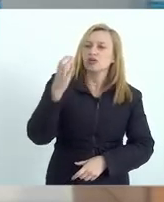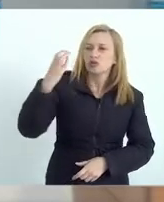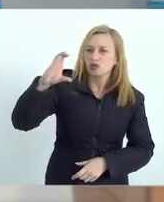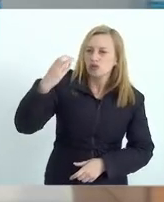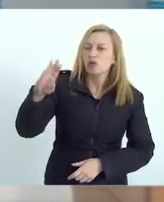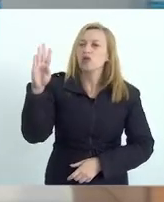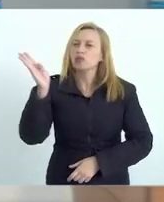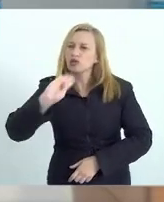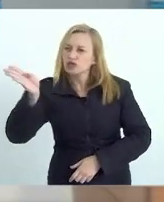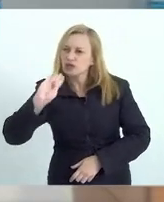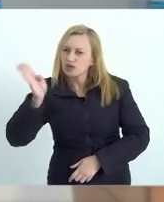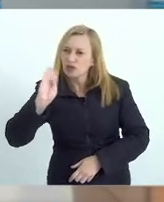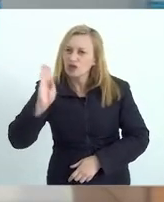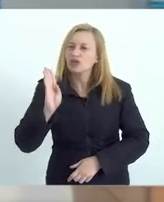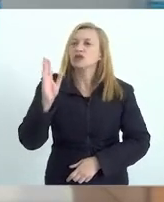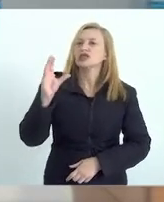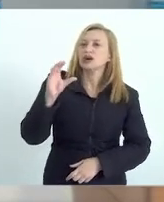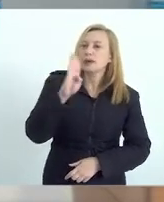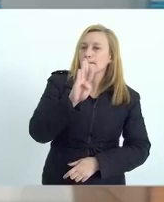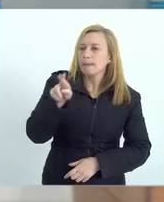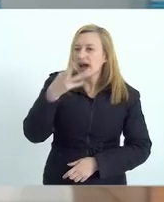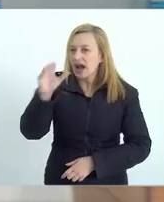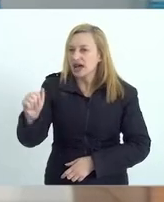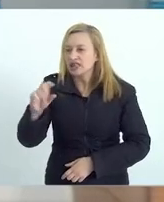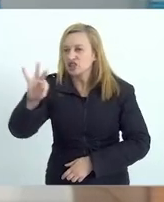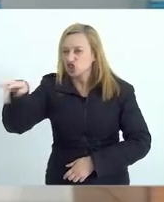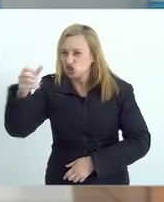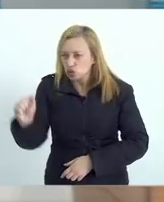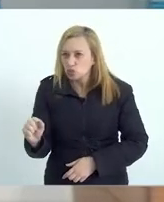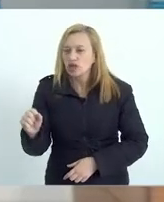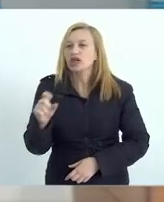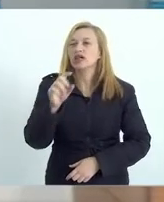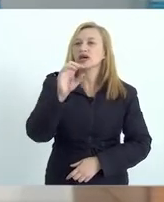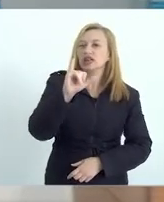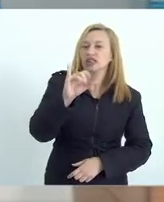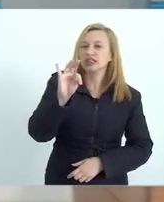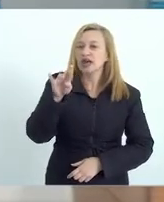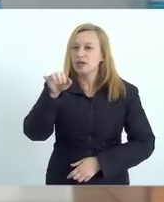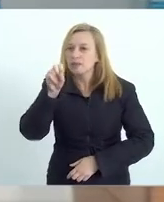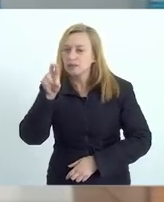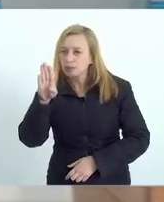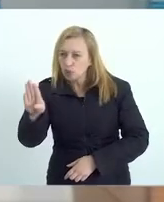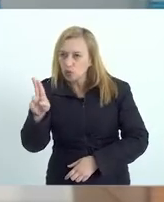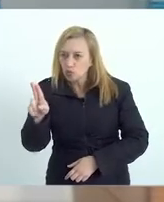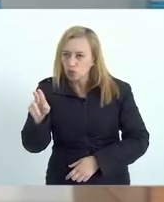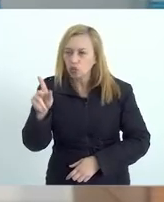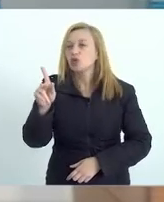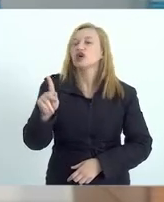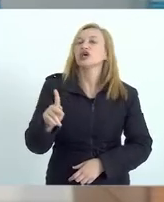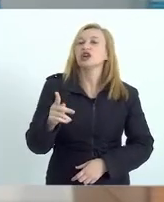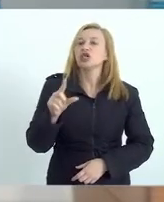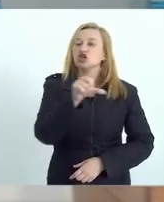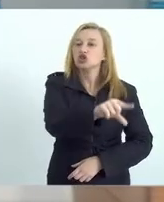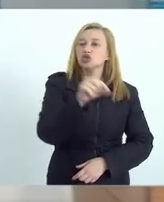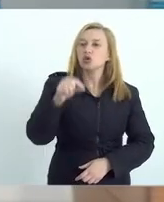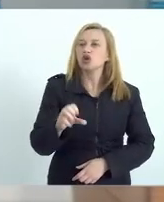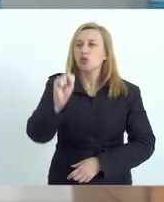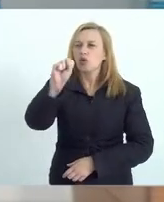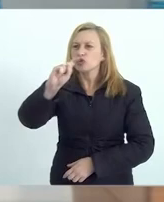Copacabana já mar da Barra da Tijuca Gilmar de Itaipu indicou oito militares